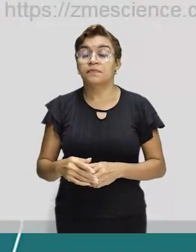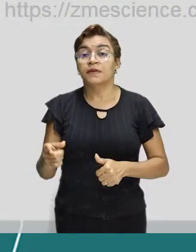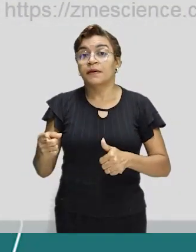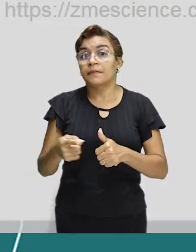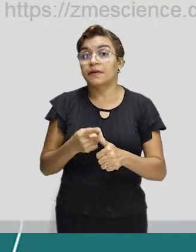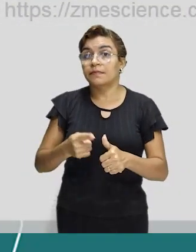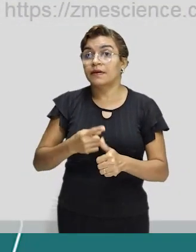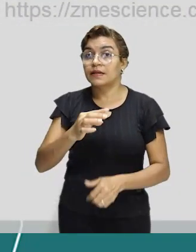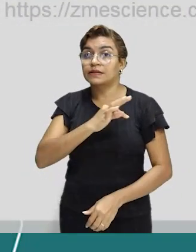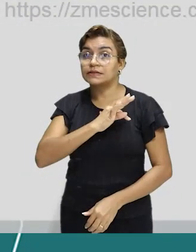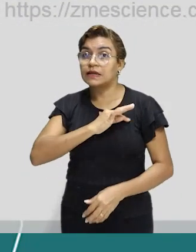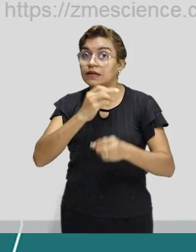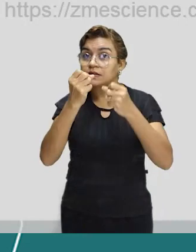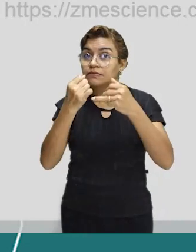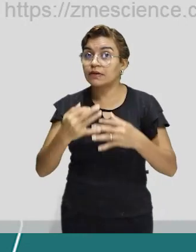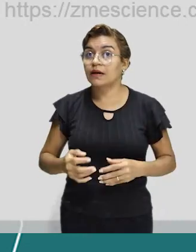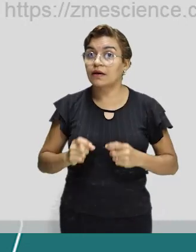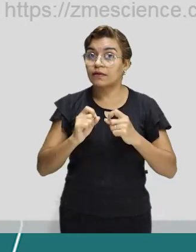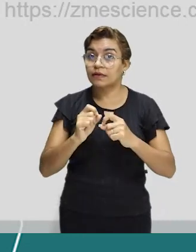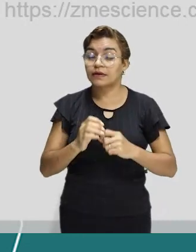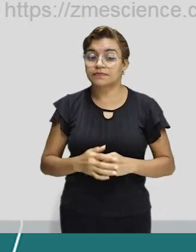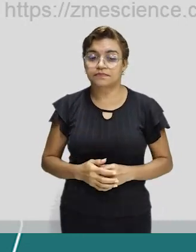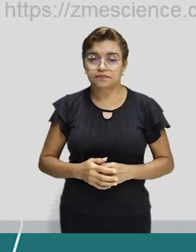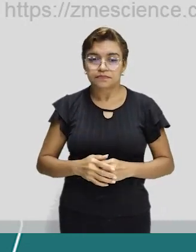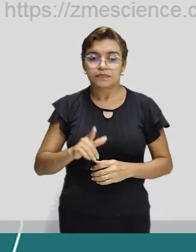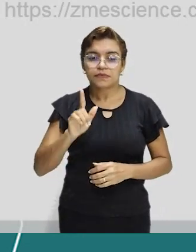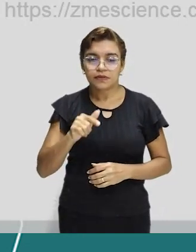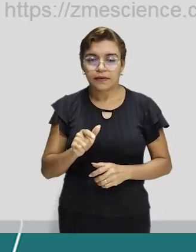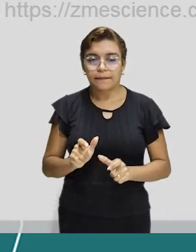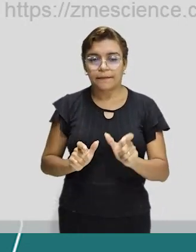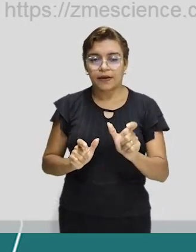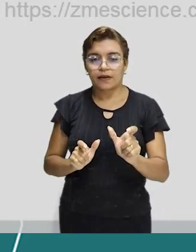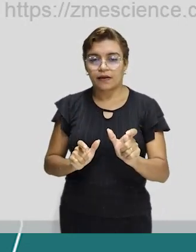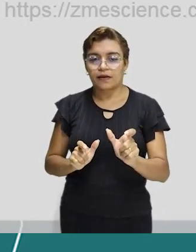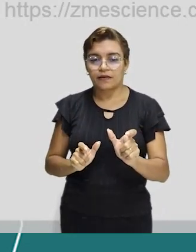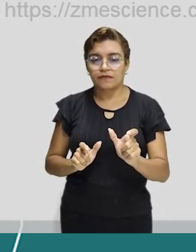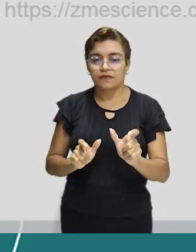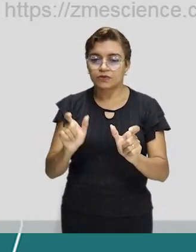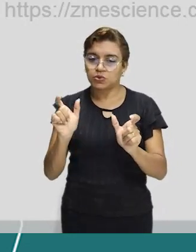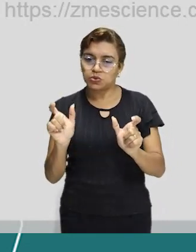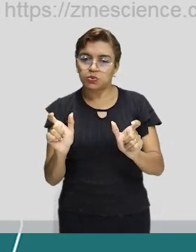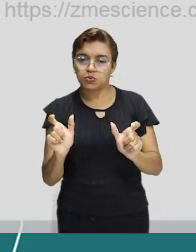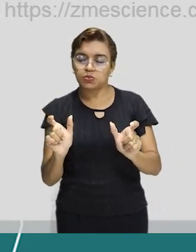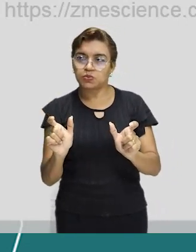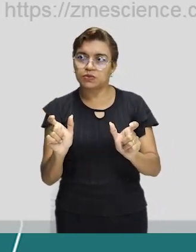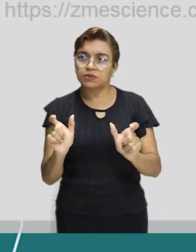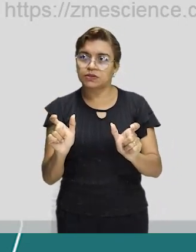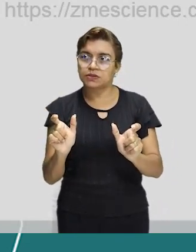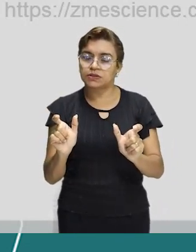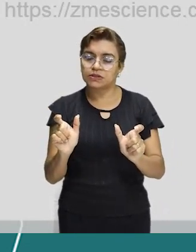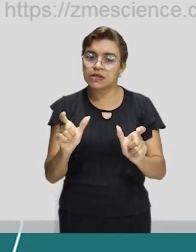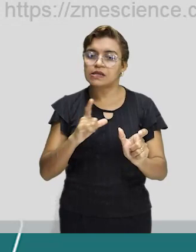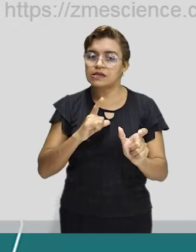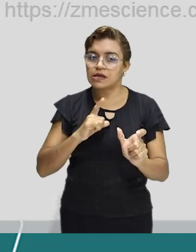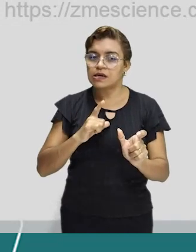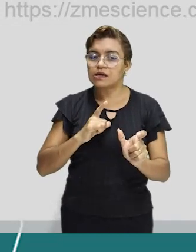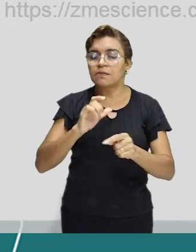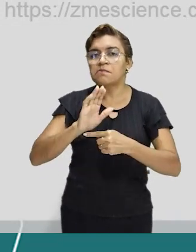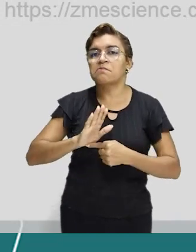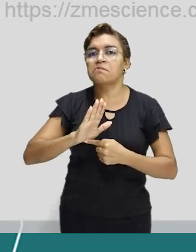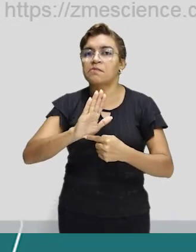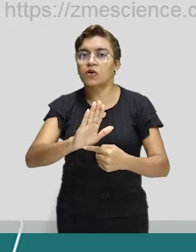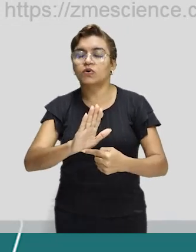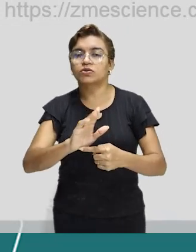técnicas que nós vamos falar são justamente skimming e scanning, que são essas duas dinâmicas que eu mencionei, que